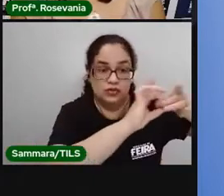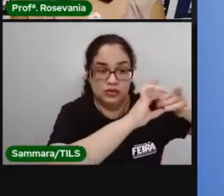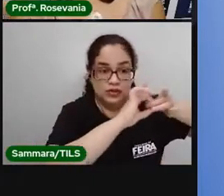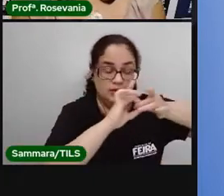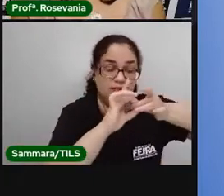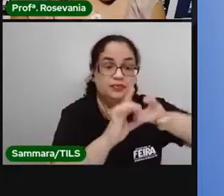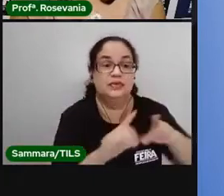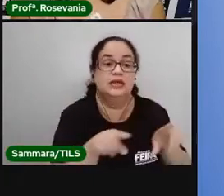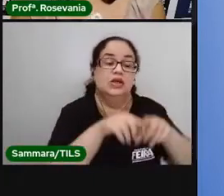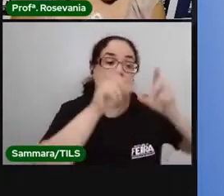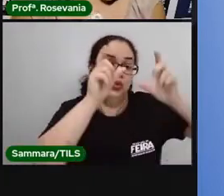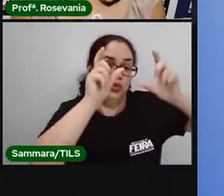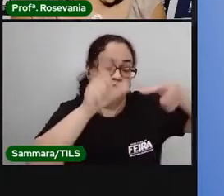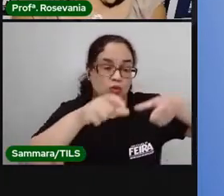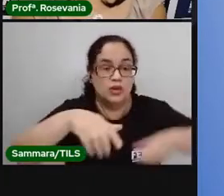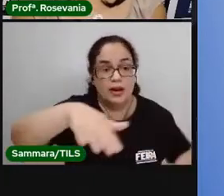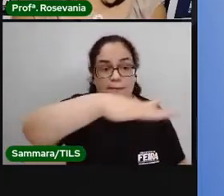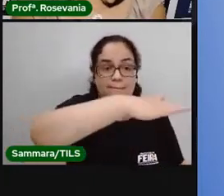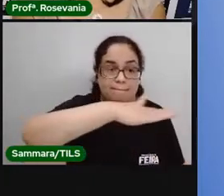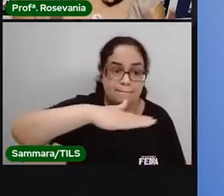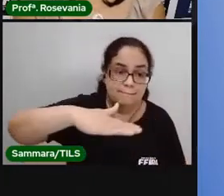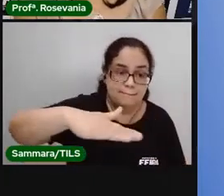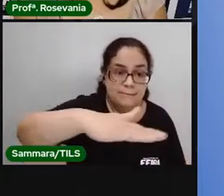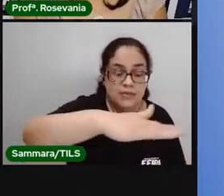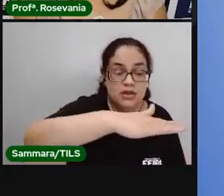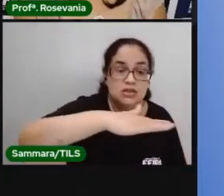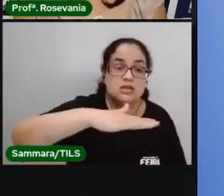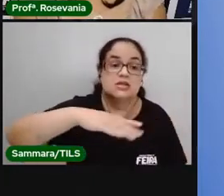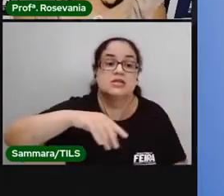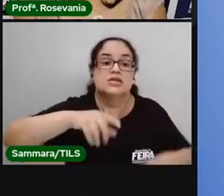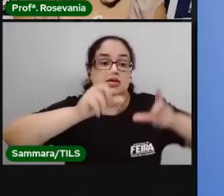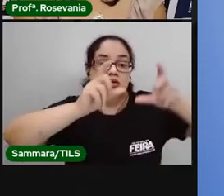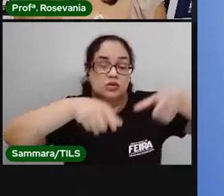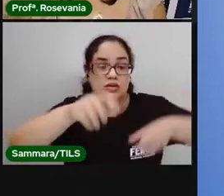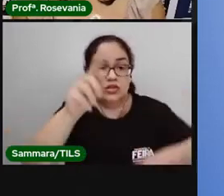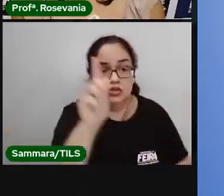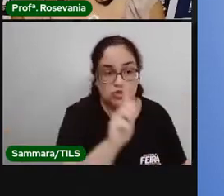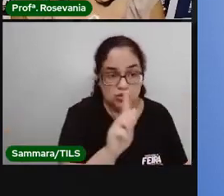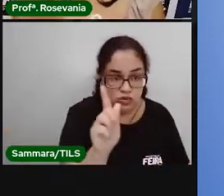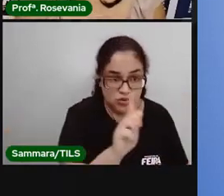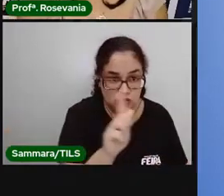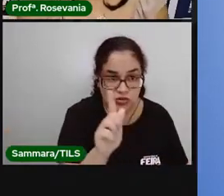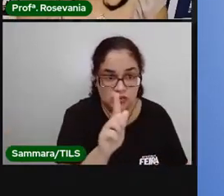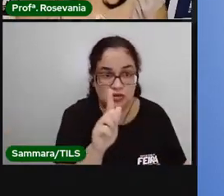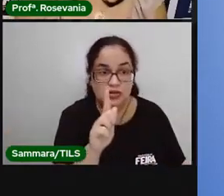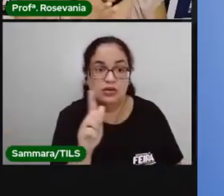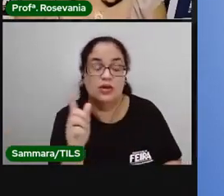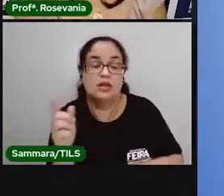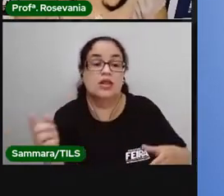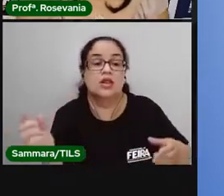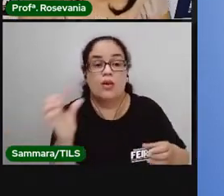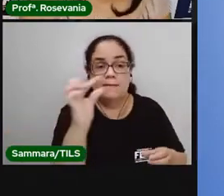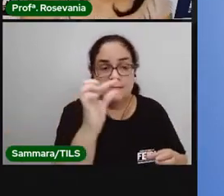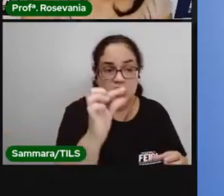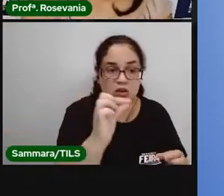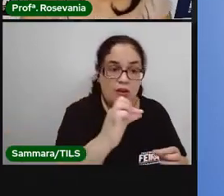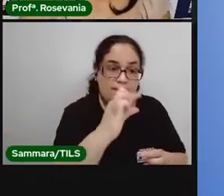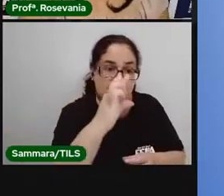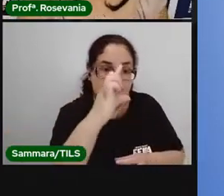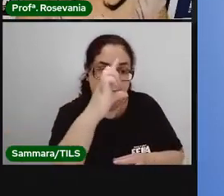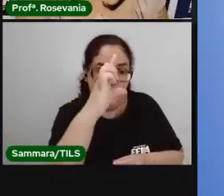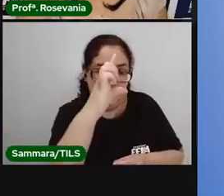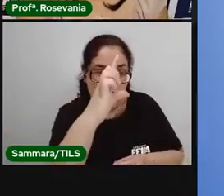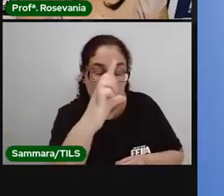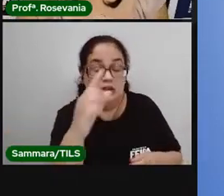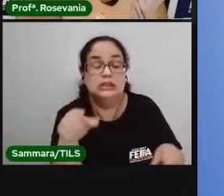tanto do lugar, a paisagem e o espaço geográfico que vai dar na geografia, que você vai do menor para o maior, como você também pode